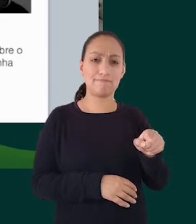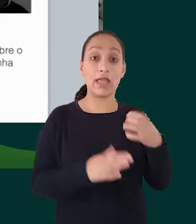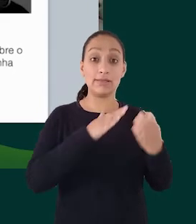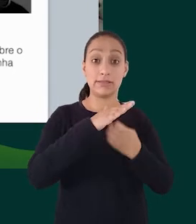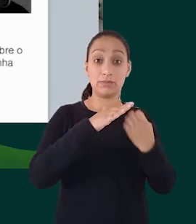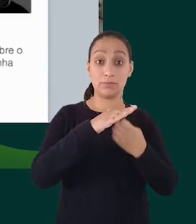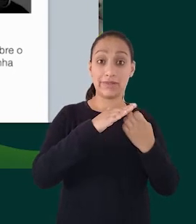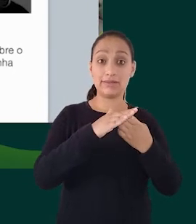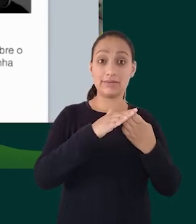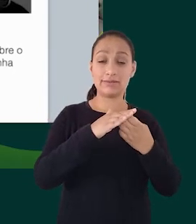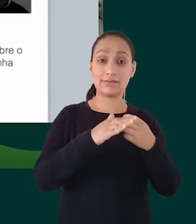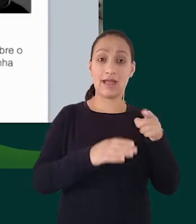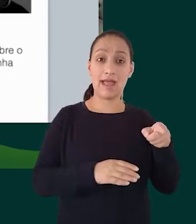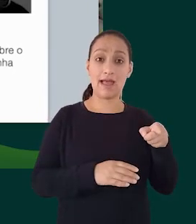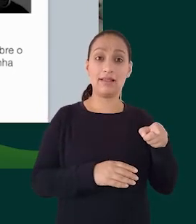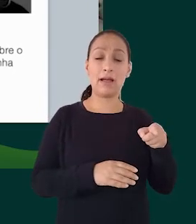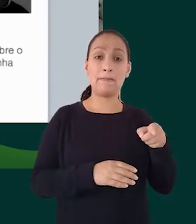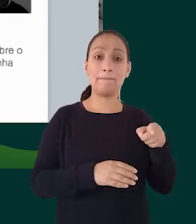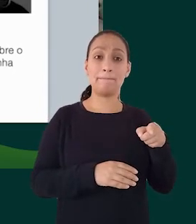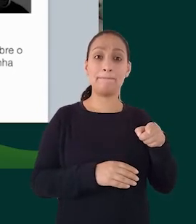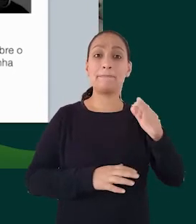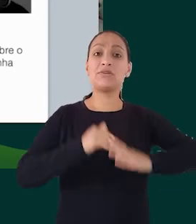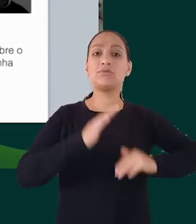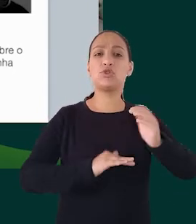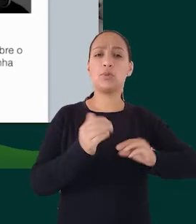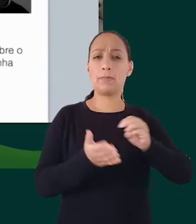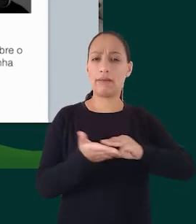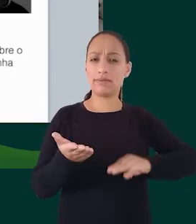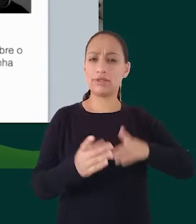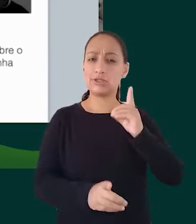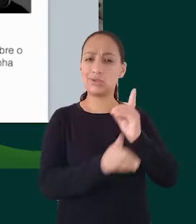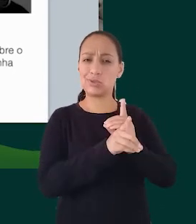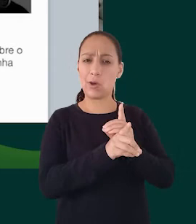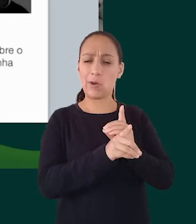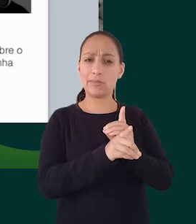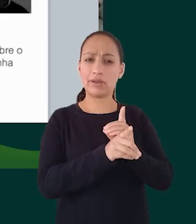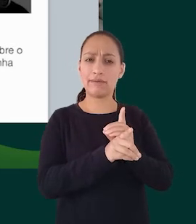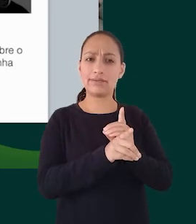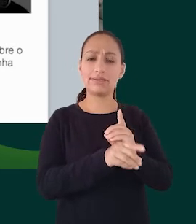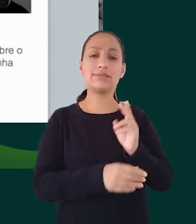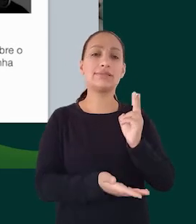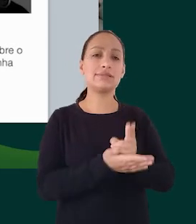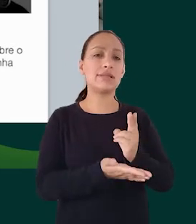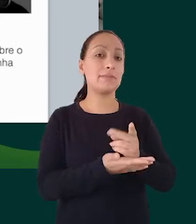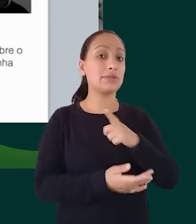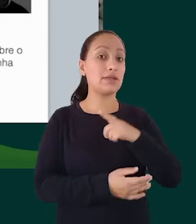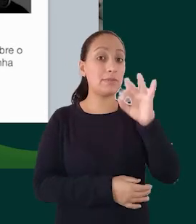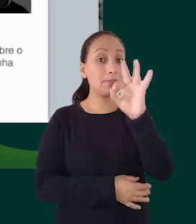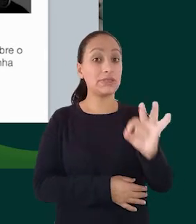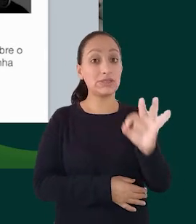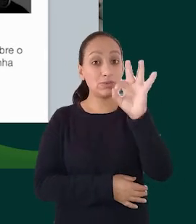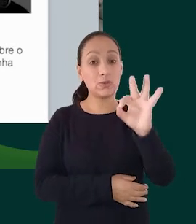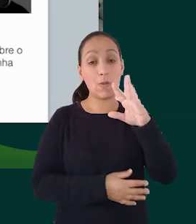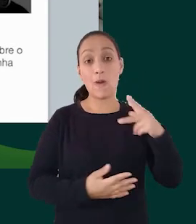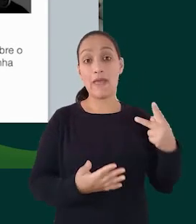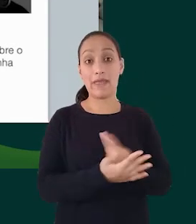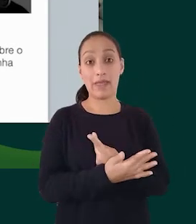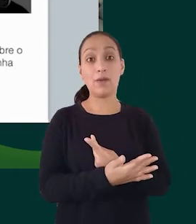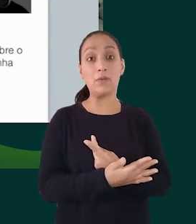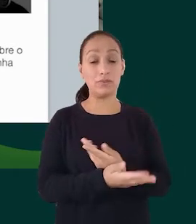essa empresa aplica o método e descobre, né, existe sempre um percentual de erro associado,